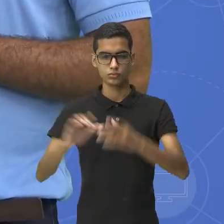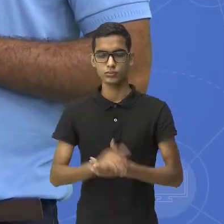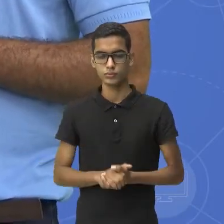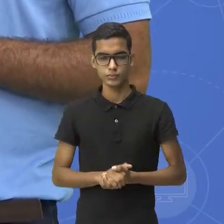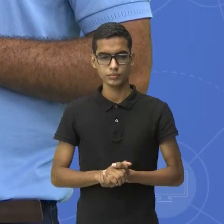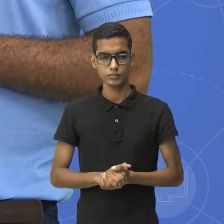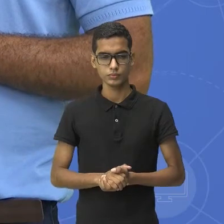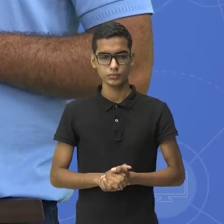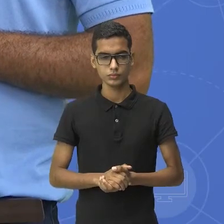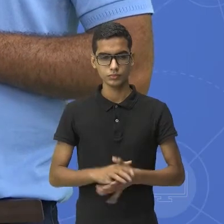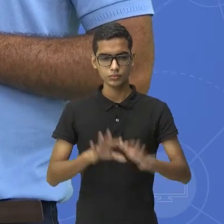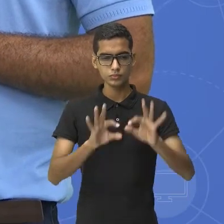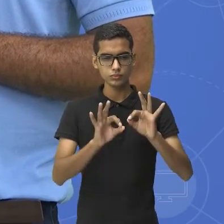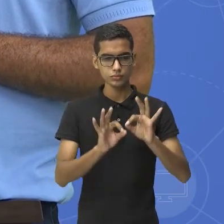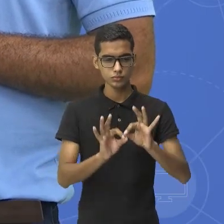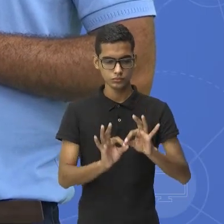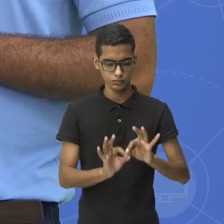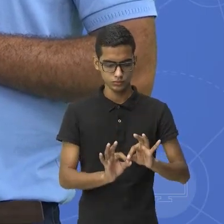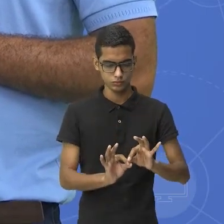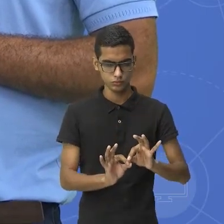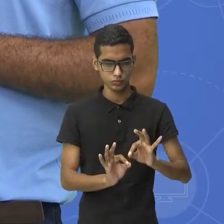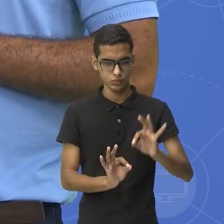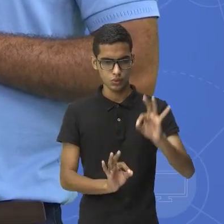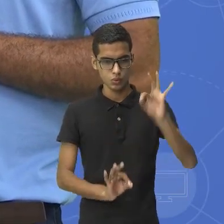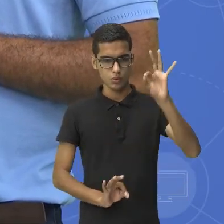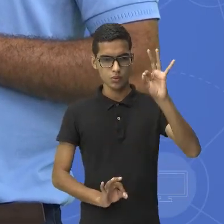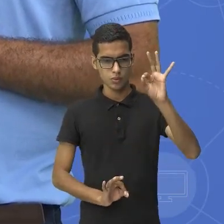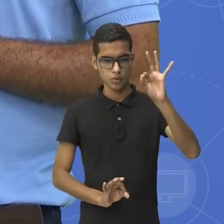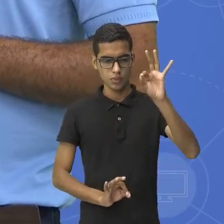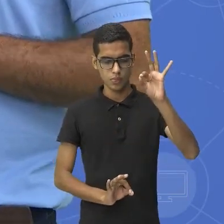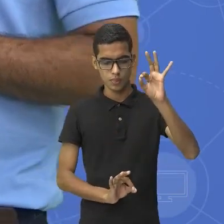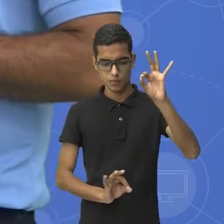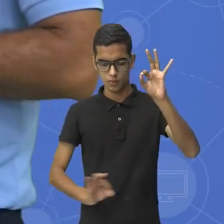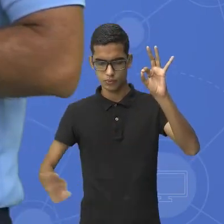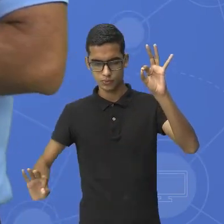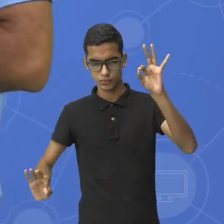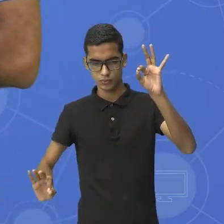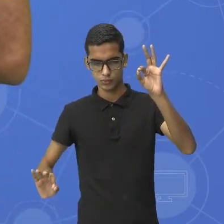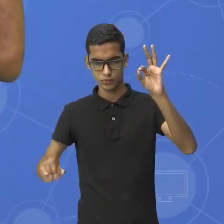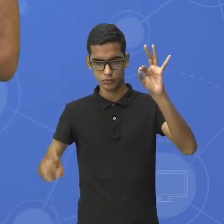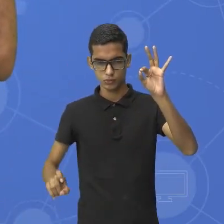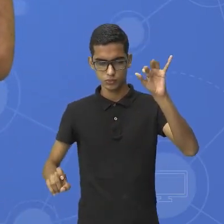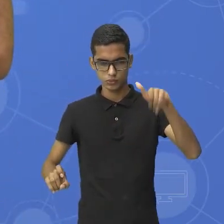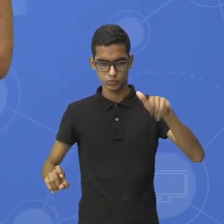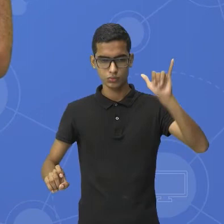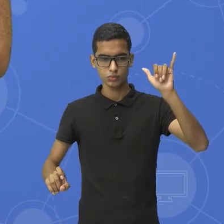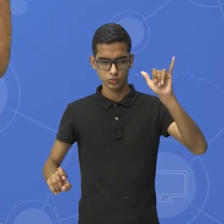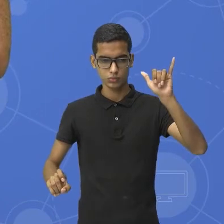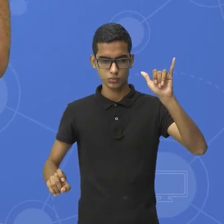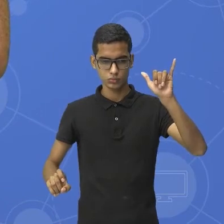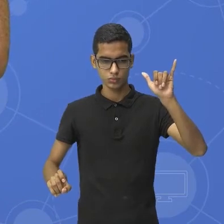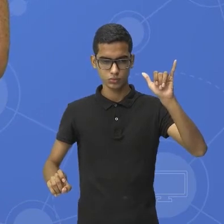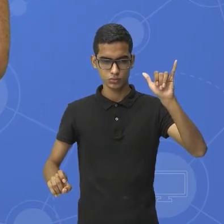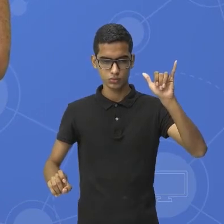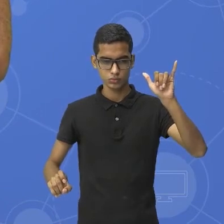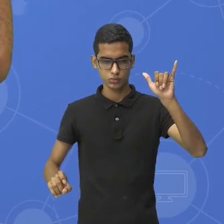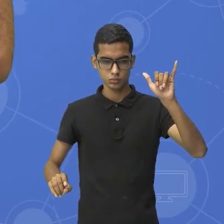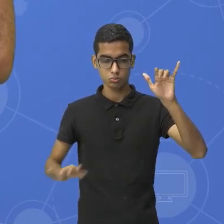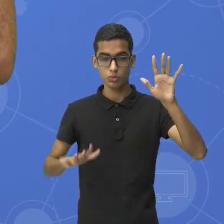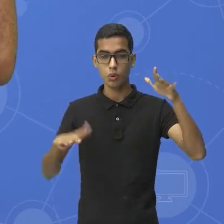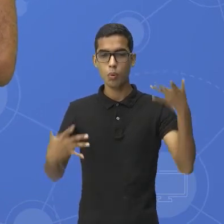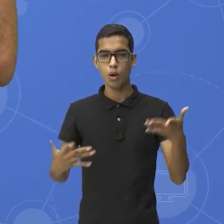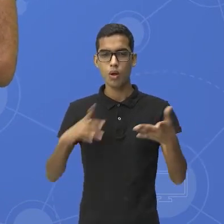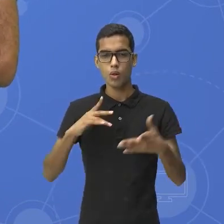zero, tá, nós teremos essa animação aqui, ó. O delta é maior do que